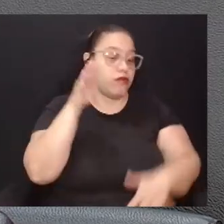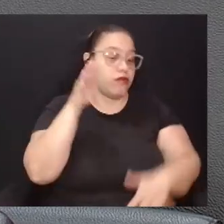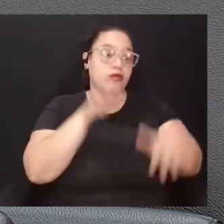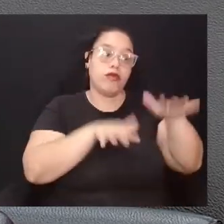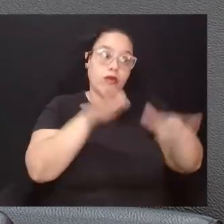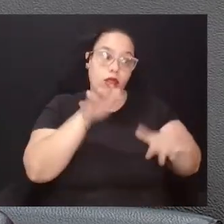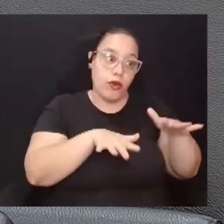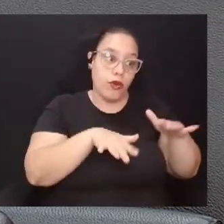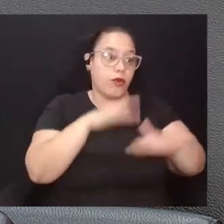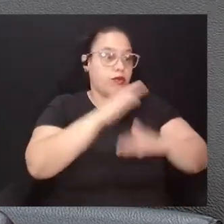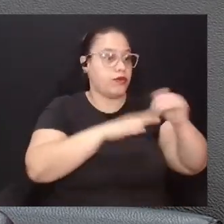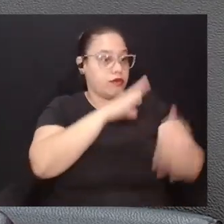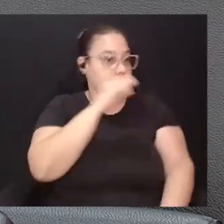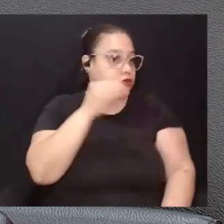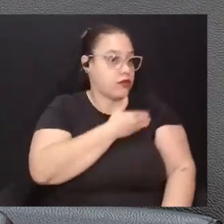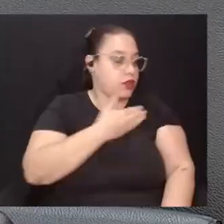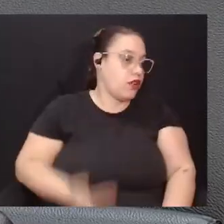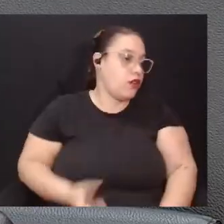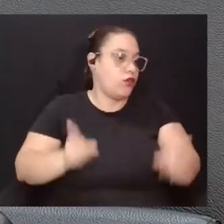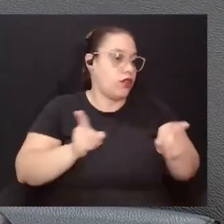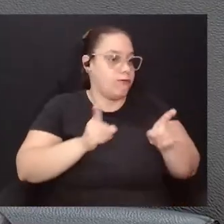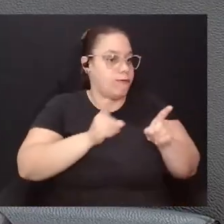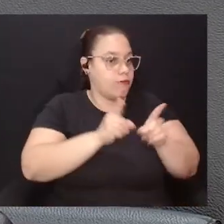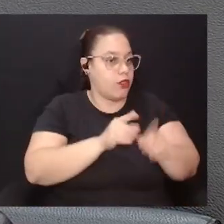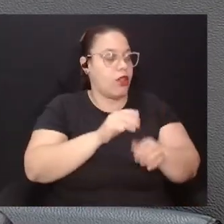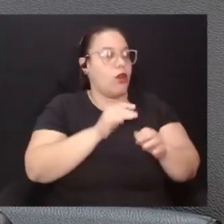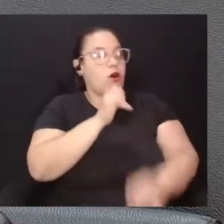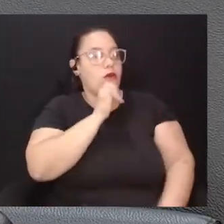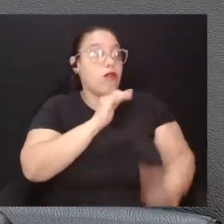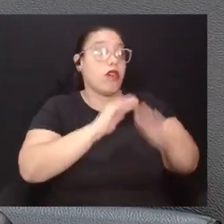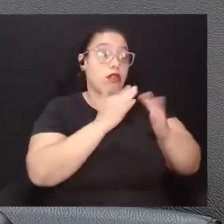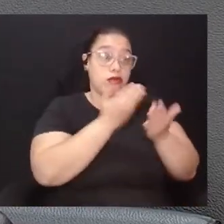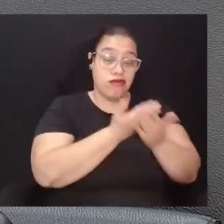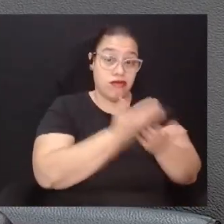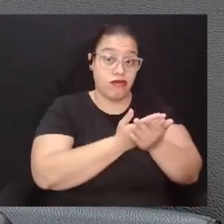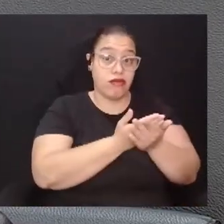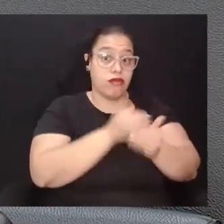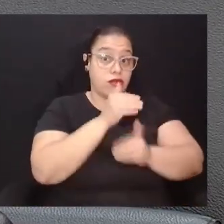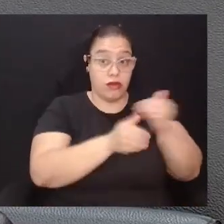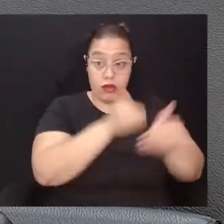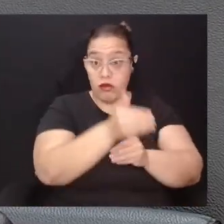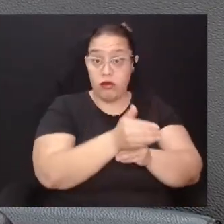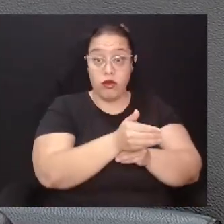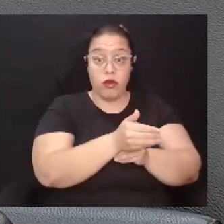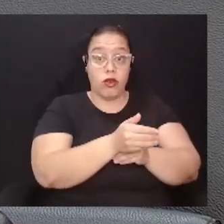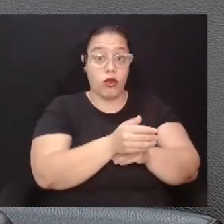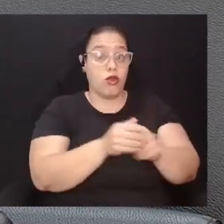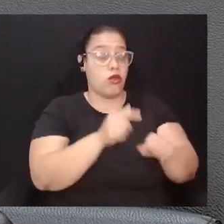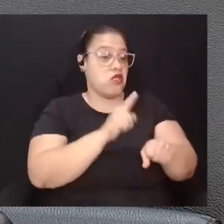é muitas vezes, do serviço público já está reduzindo, né? Então, por exemplo, escolas, né? Já está no processo